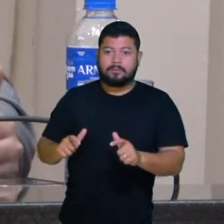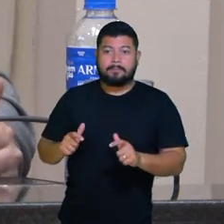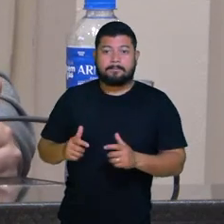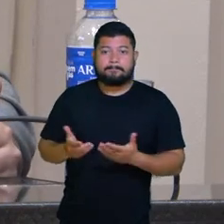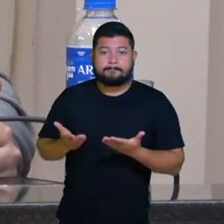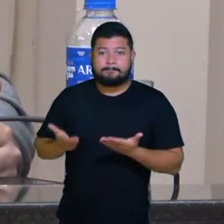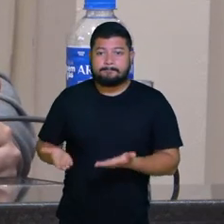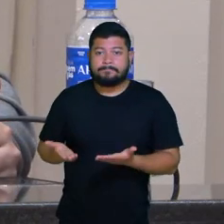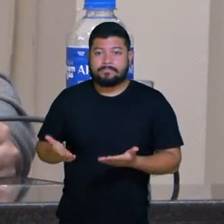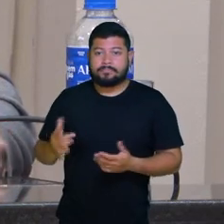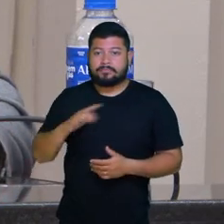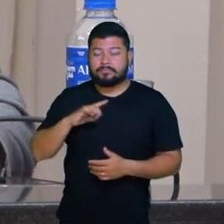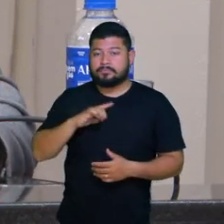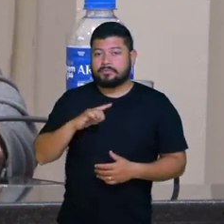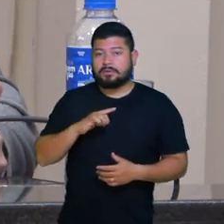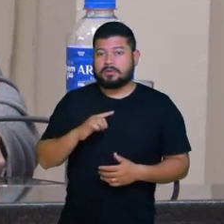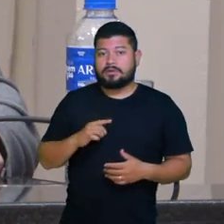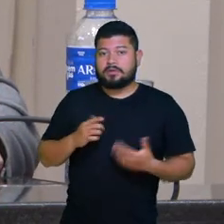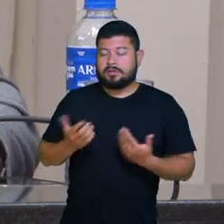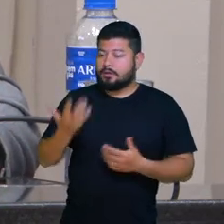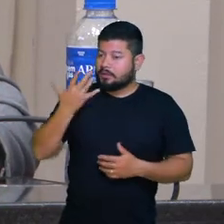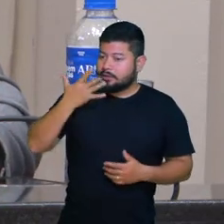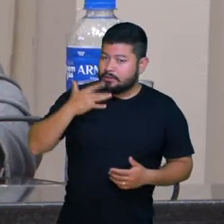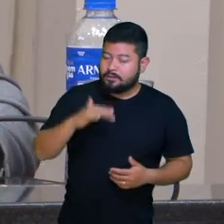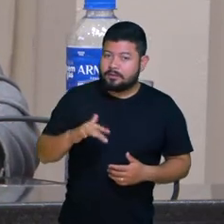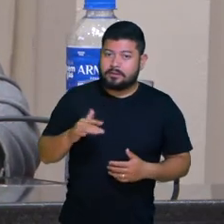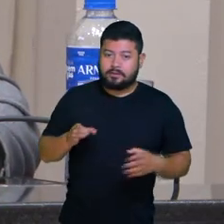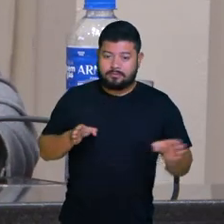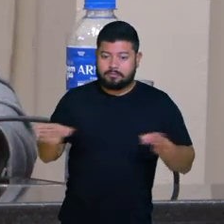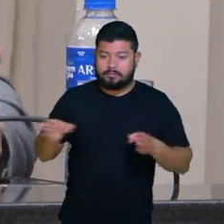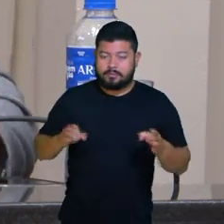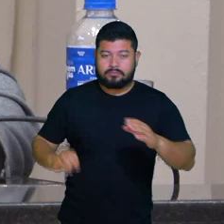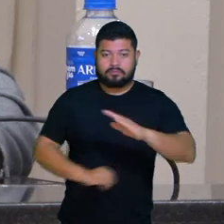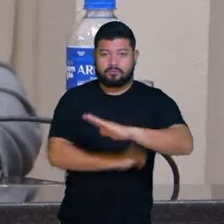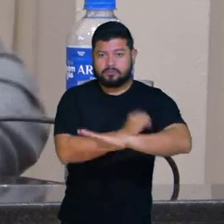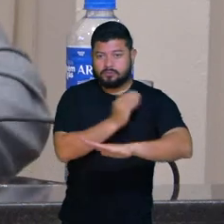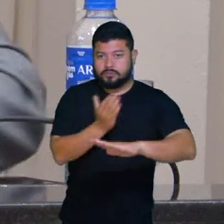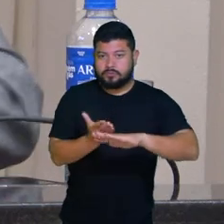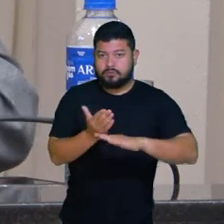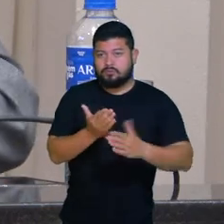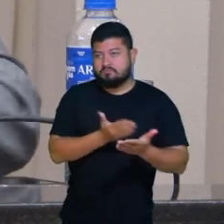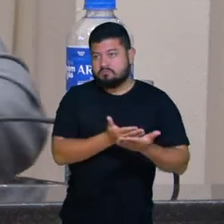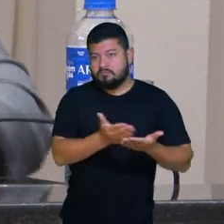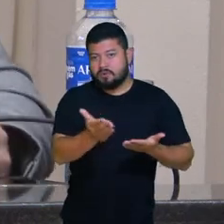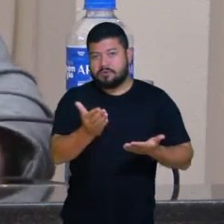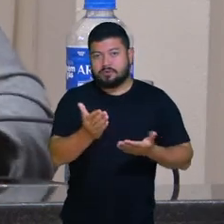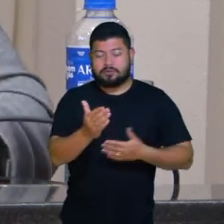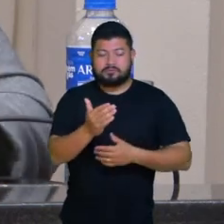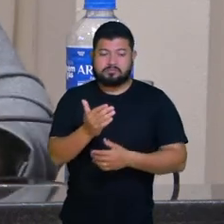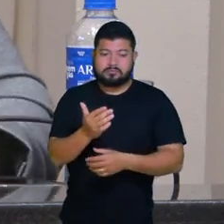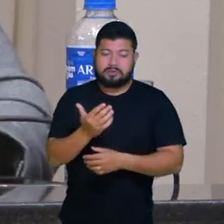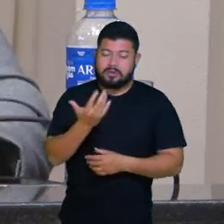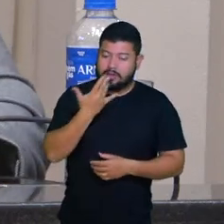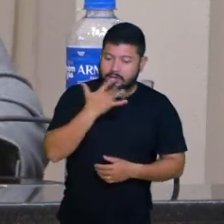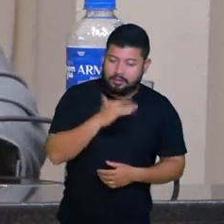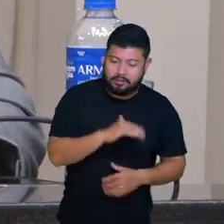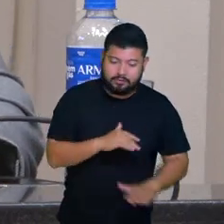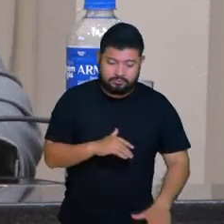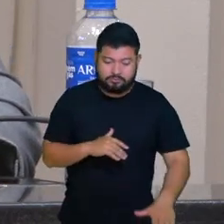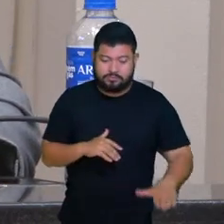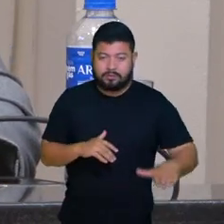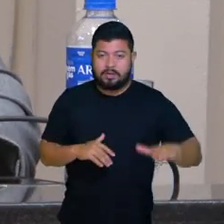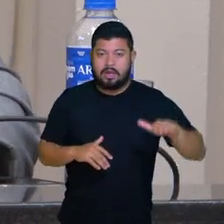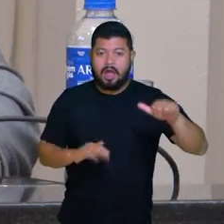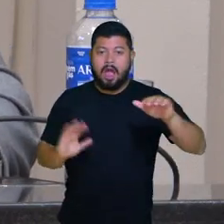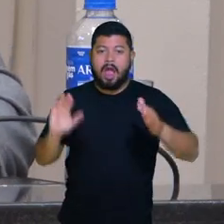a gente possa ter as crianças num período integral seja desde o os anos iniciais e finais em ensino